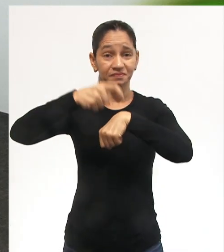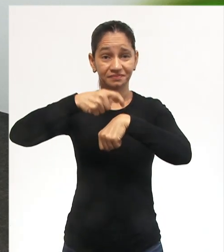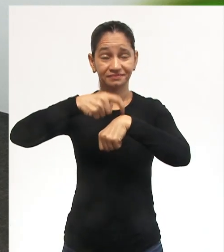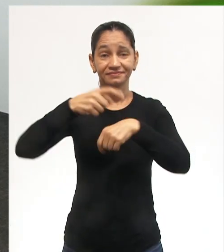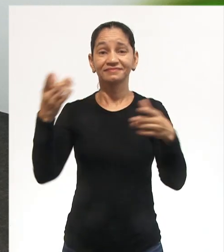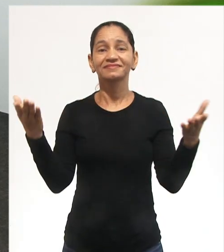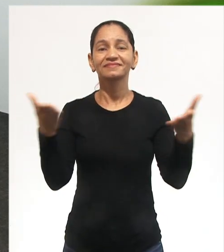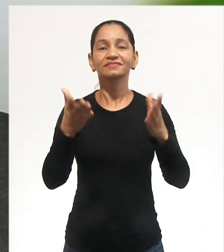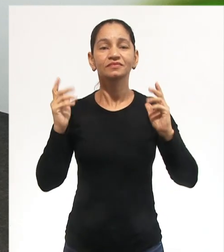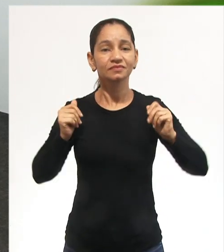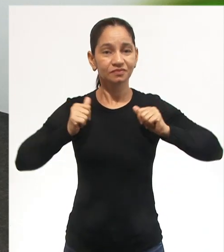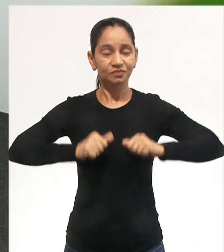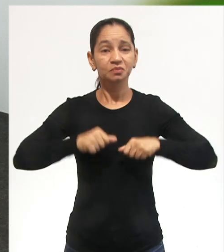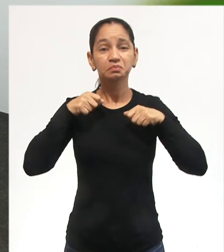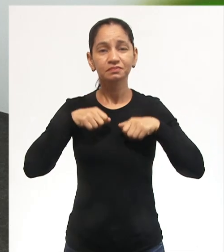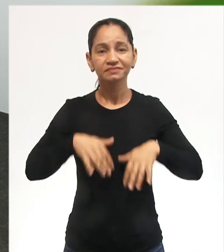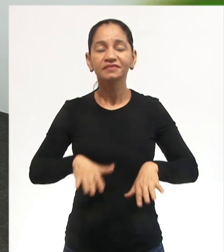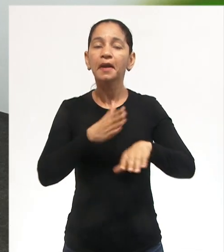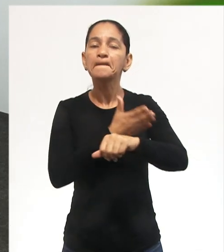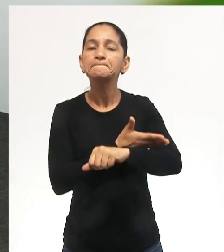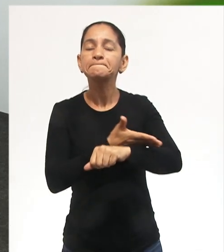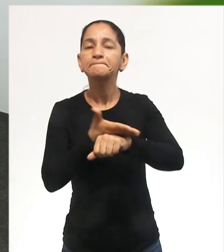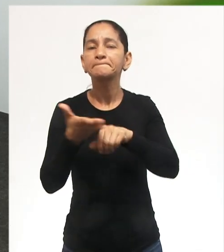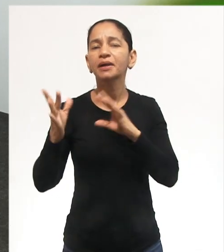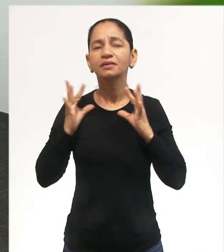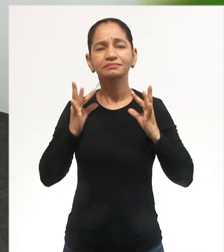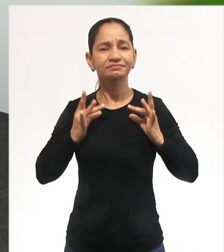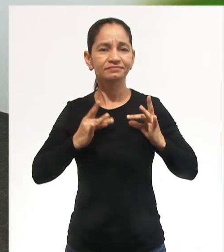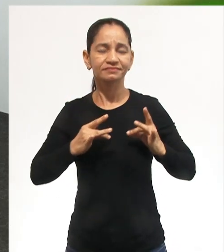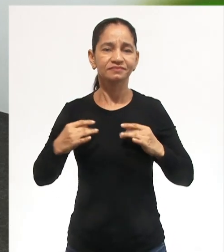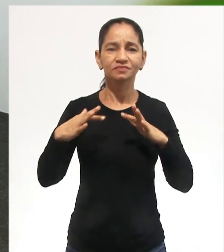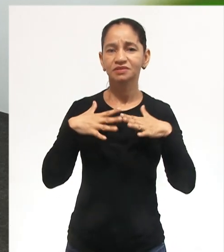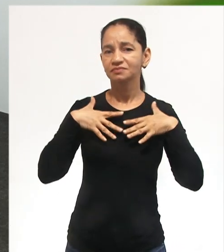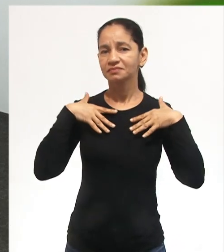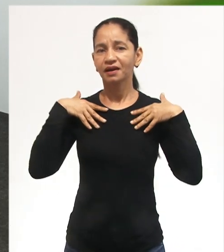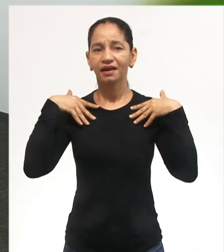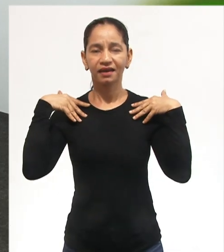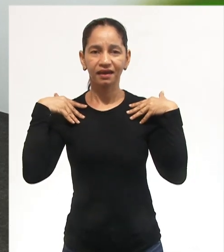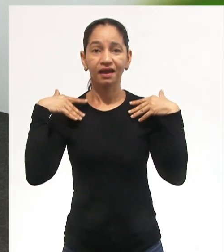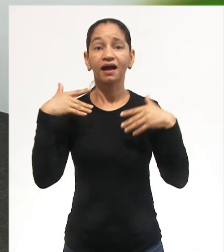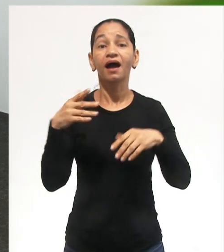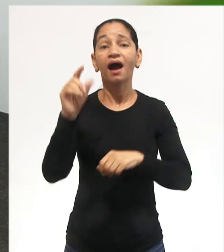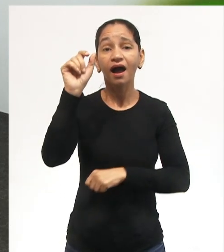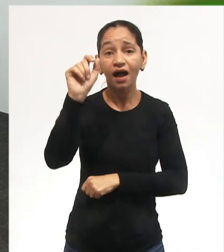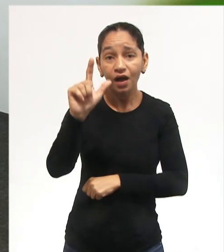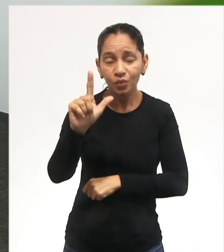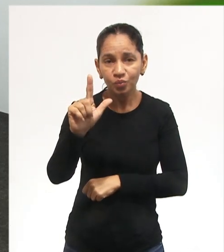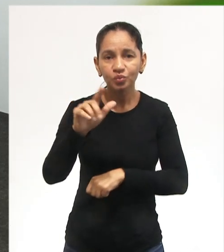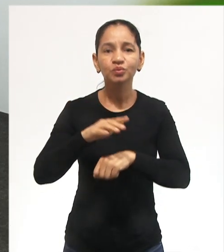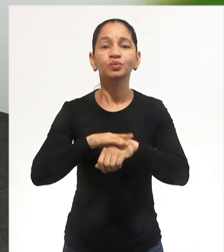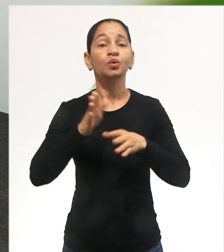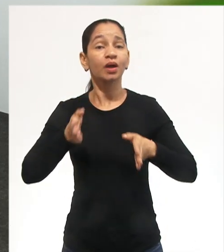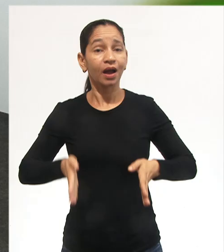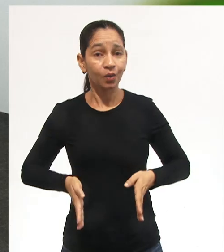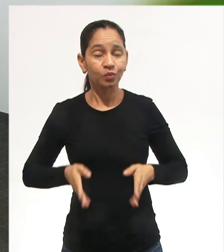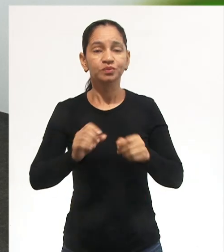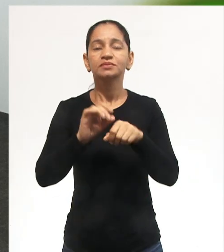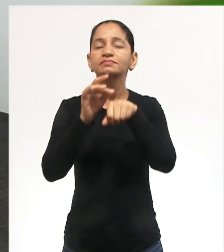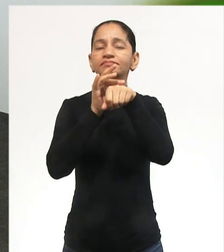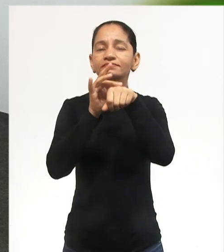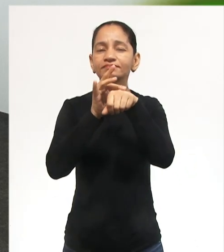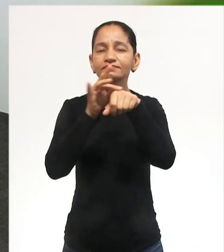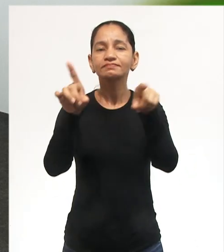Estou trajando um blusão branco com detalhes azuis na manga, aqui pela frente. Estou usando uma calça de tecido fino